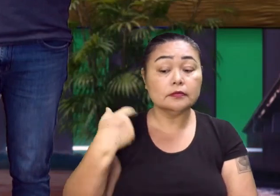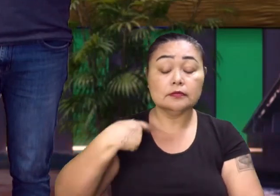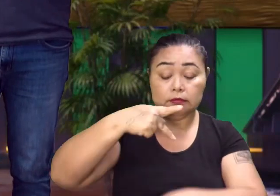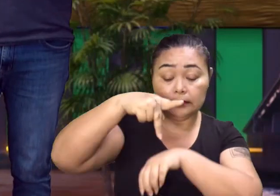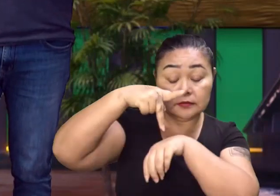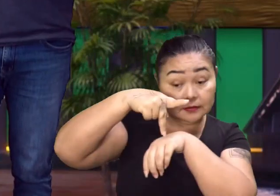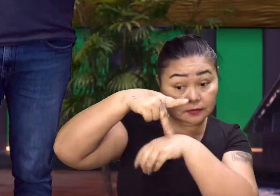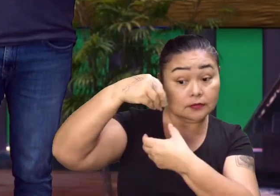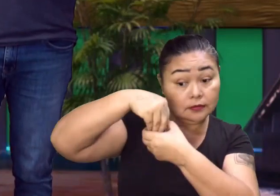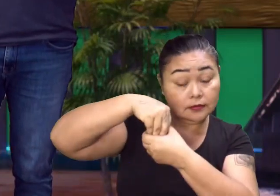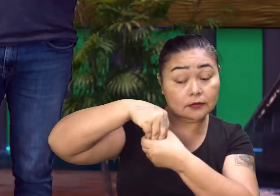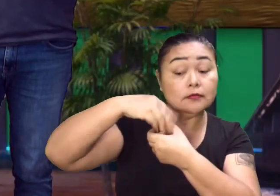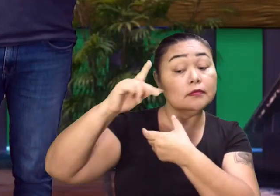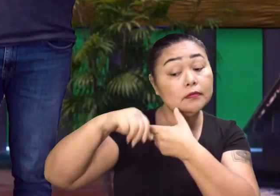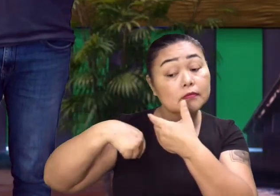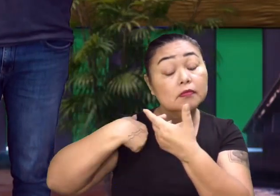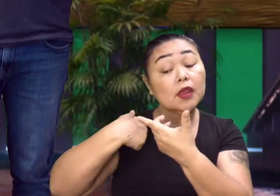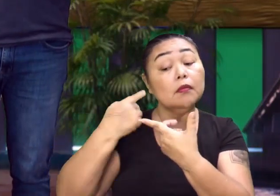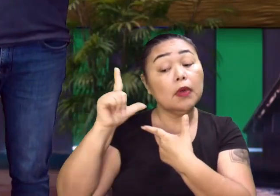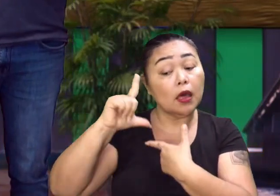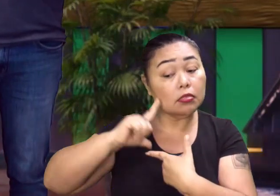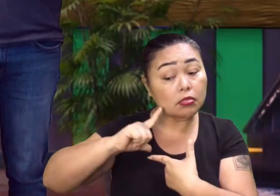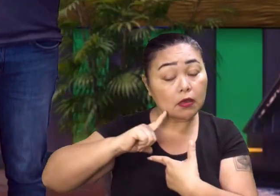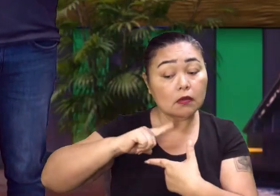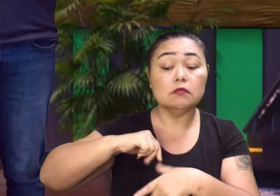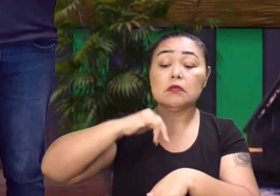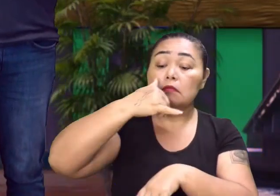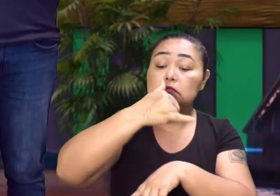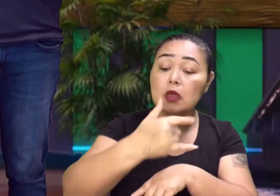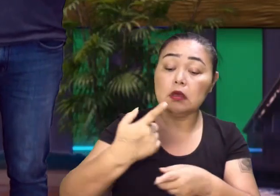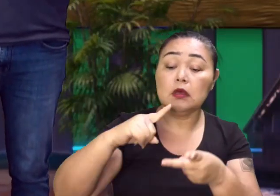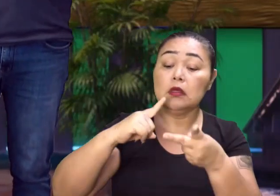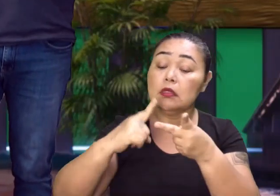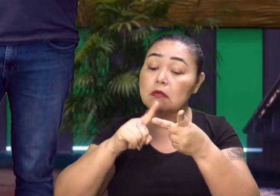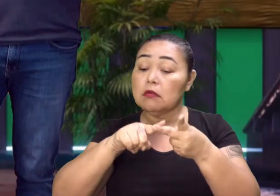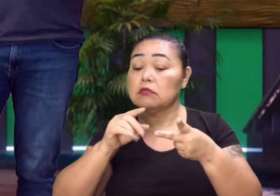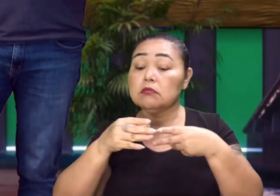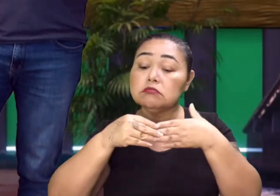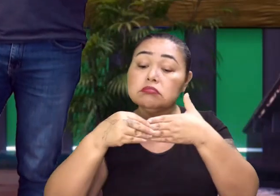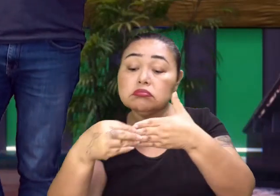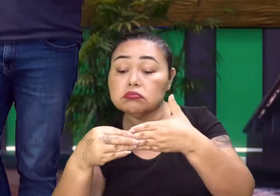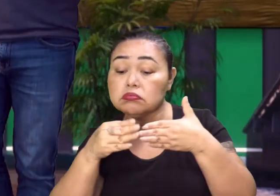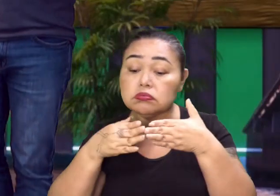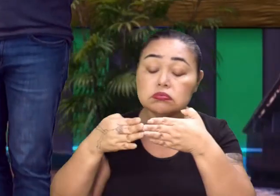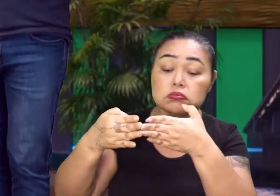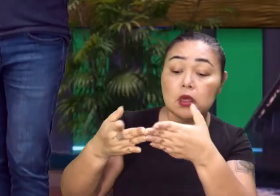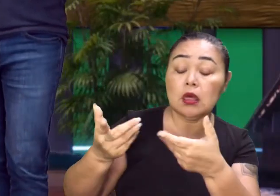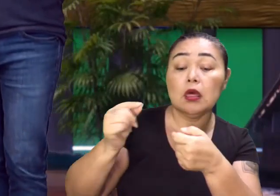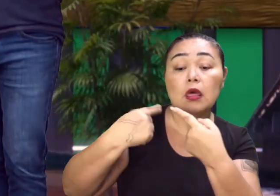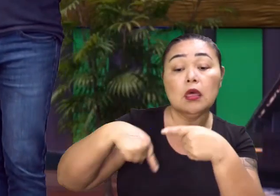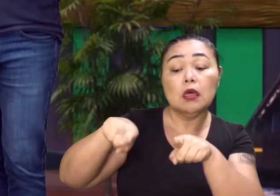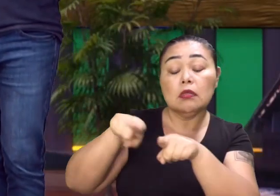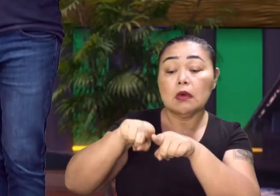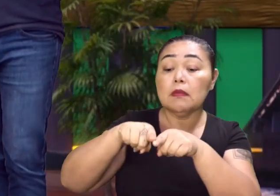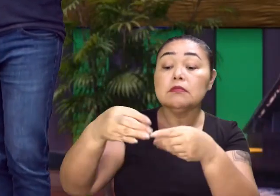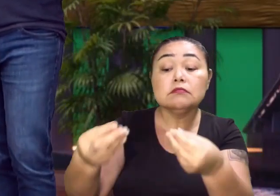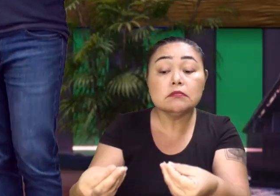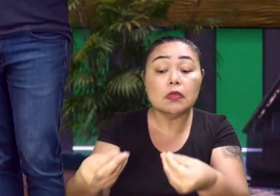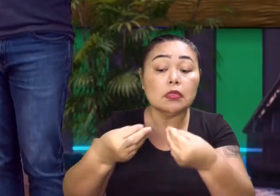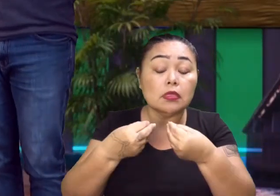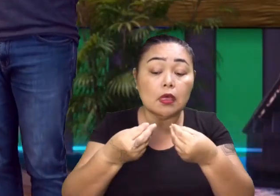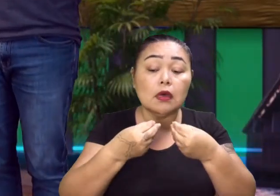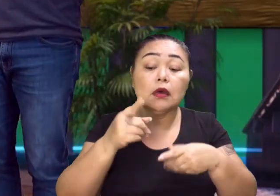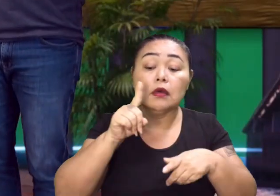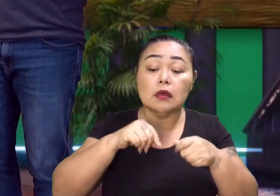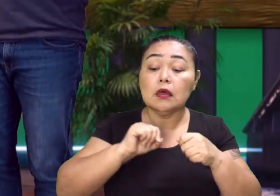país, tanto para a geração de energia, quanto deslocamento e também para fornecimento de alimento para